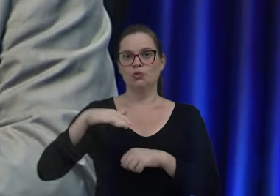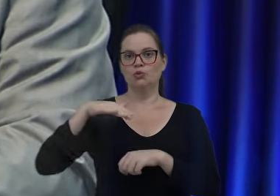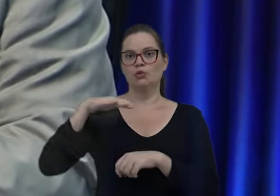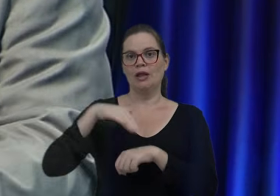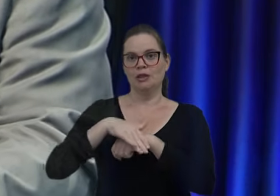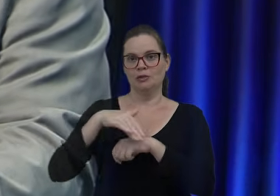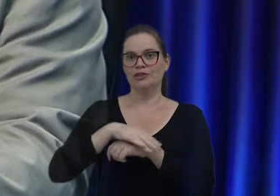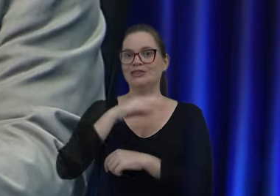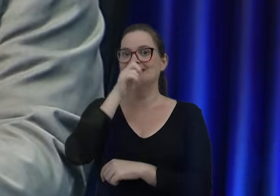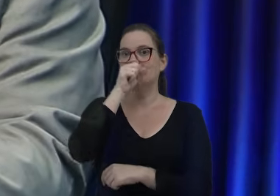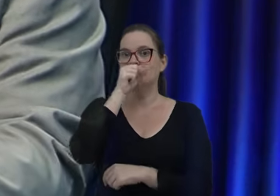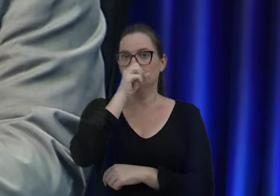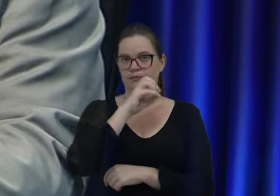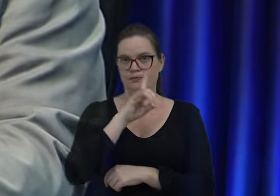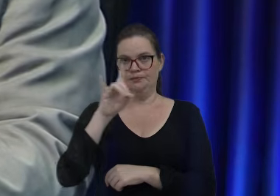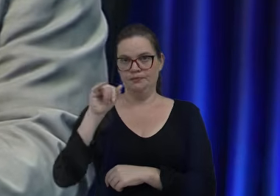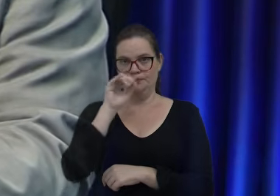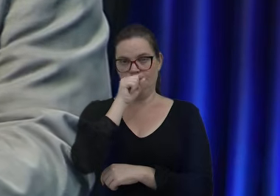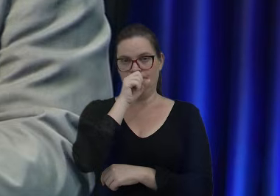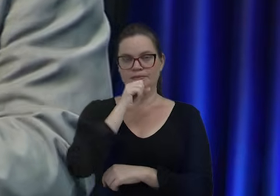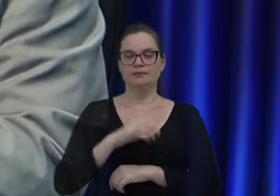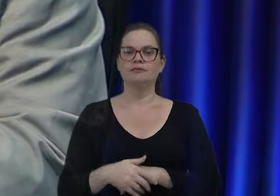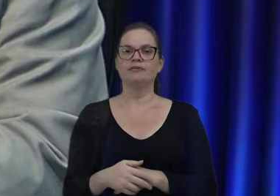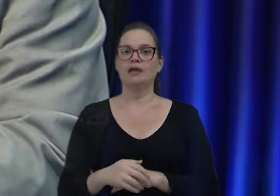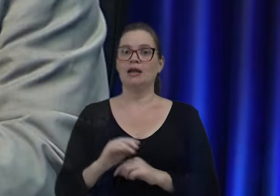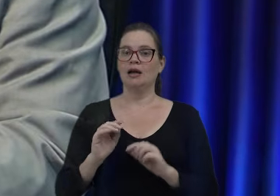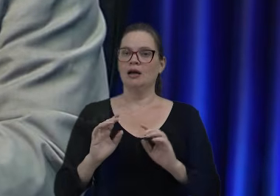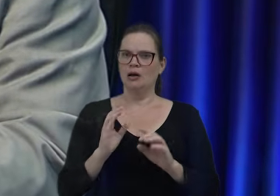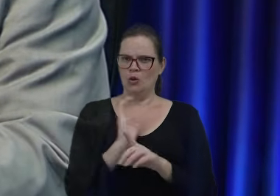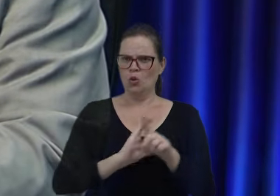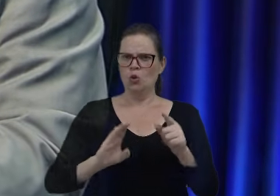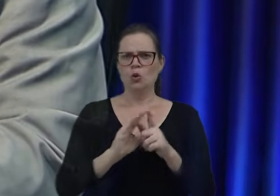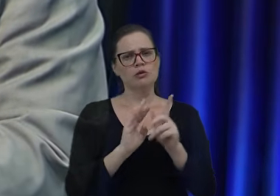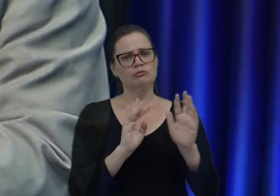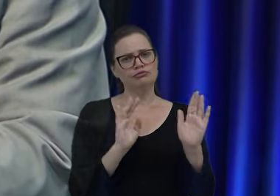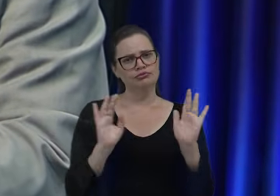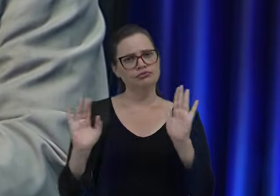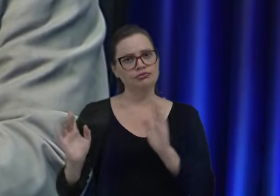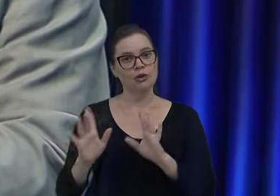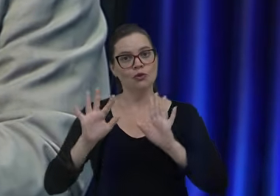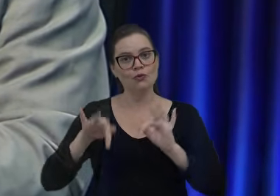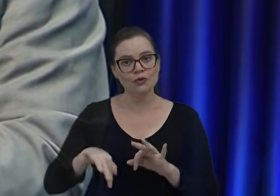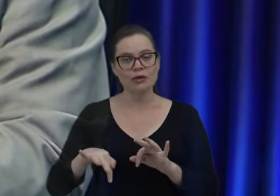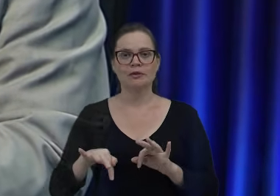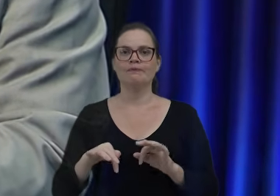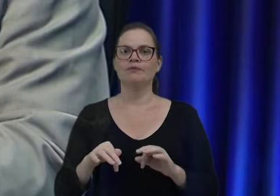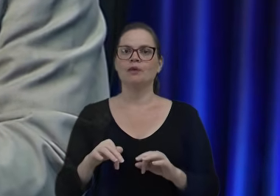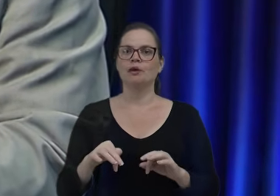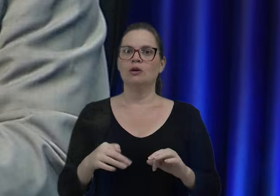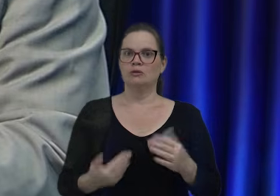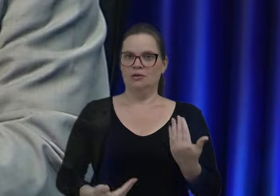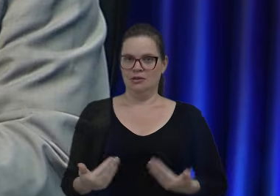noite na igreja, após o culto, um irmão disse assim,